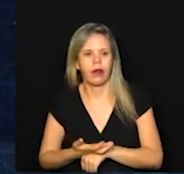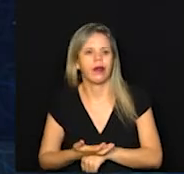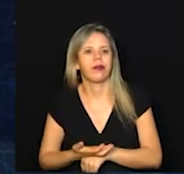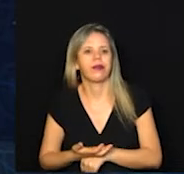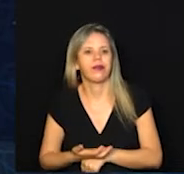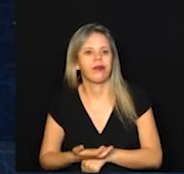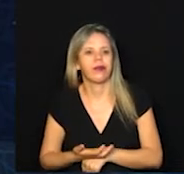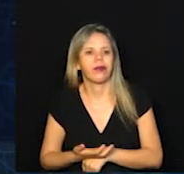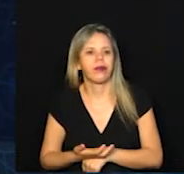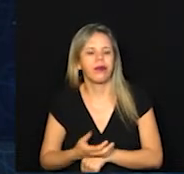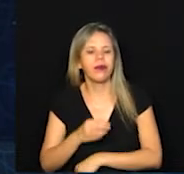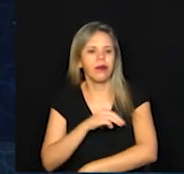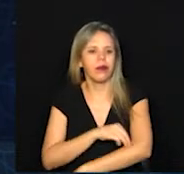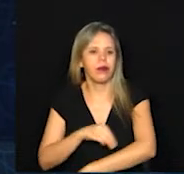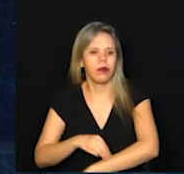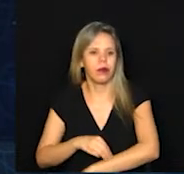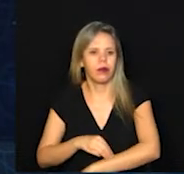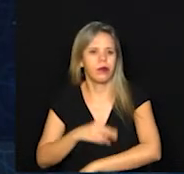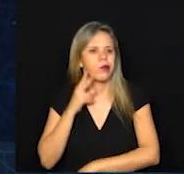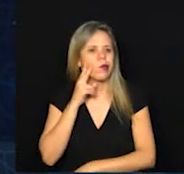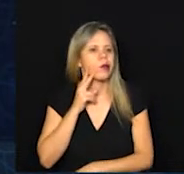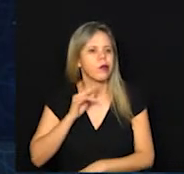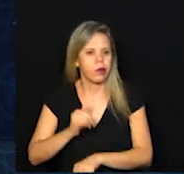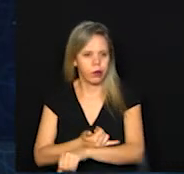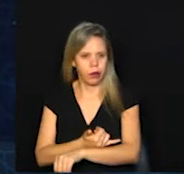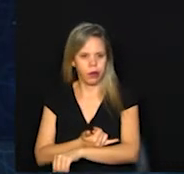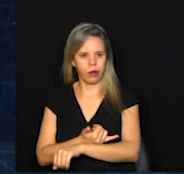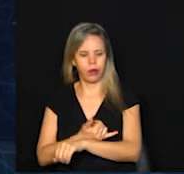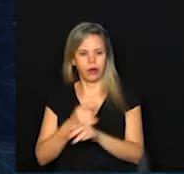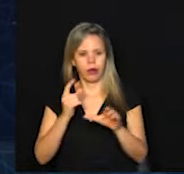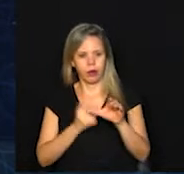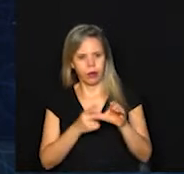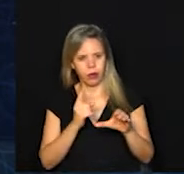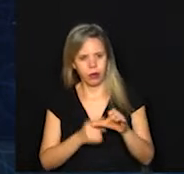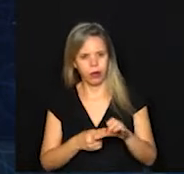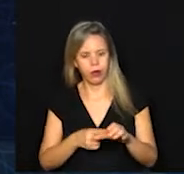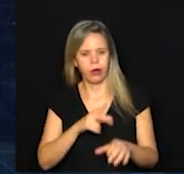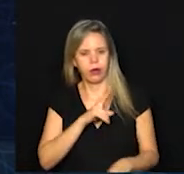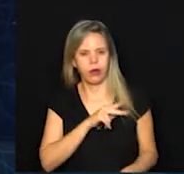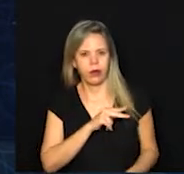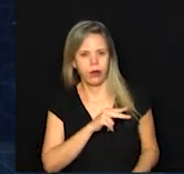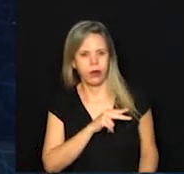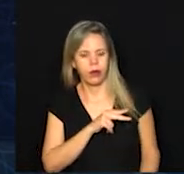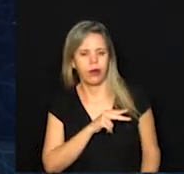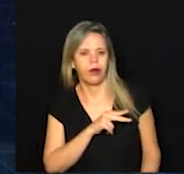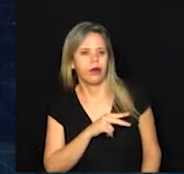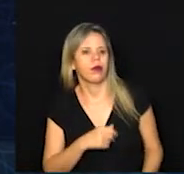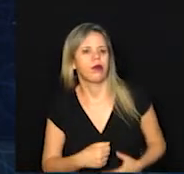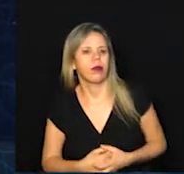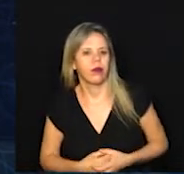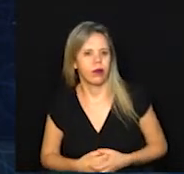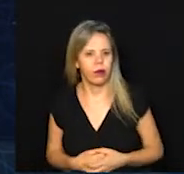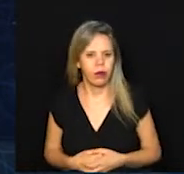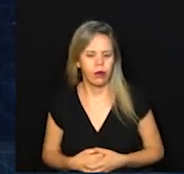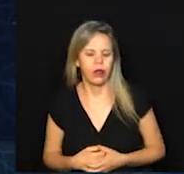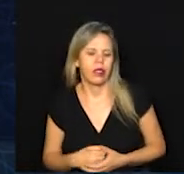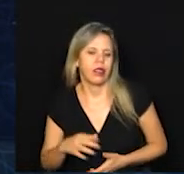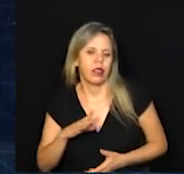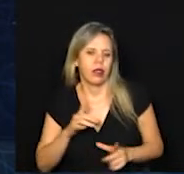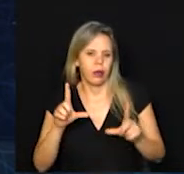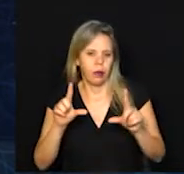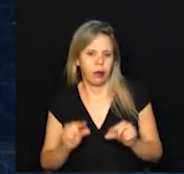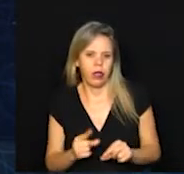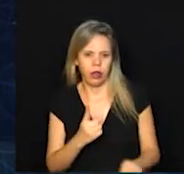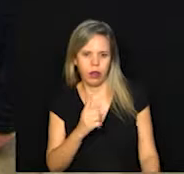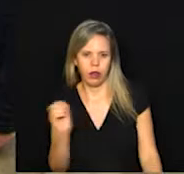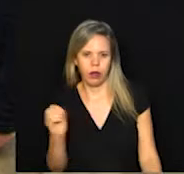Odessa, depois aparecem Monte Mor, Vinhedo, Jaguariúna, Cosmópolis e as únicas cidades com menos de 100